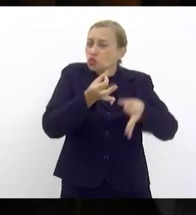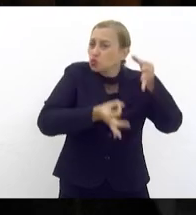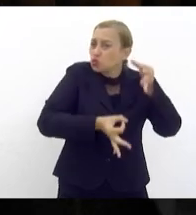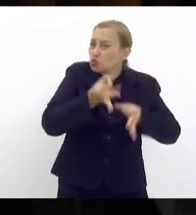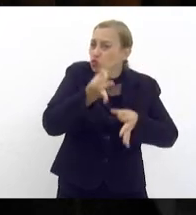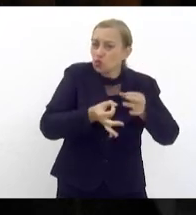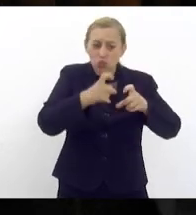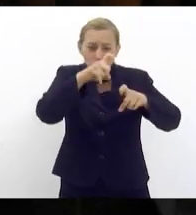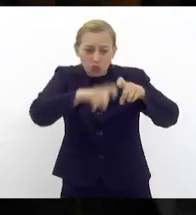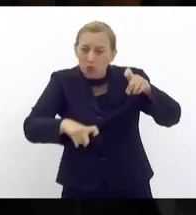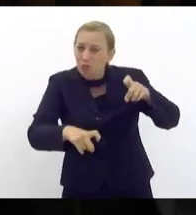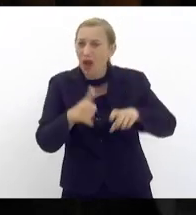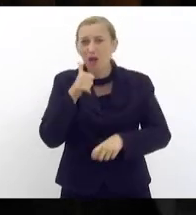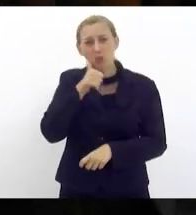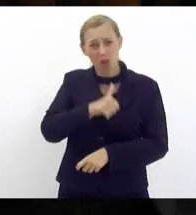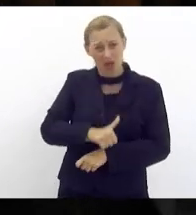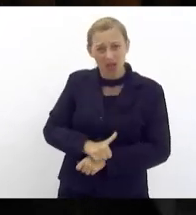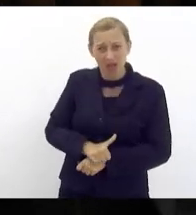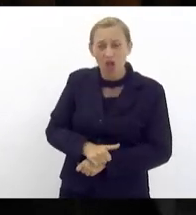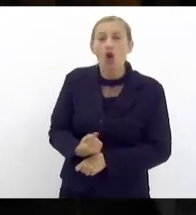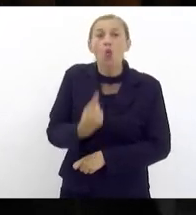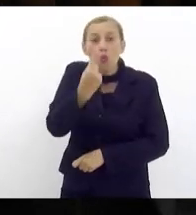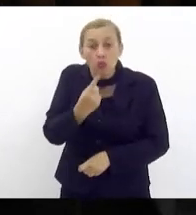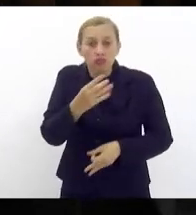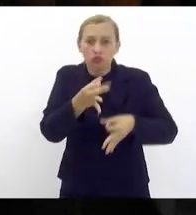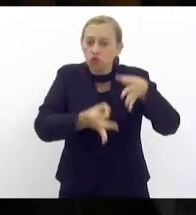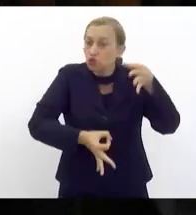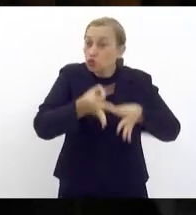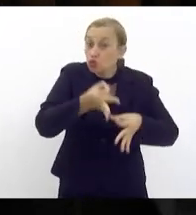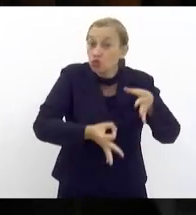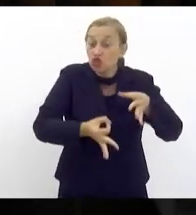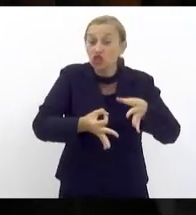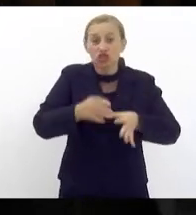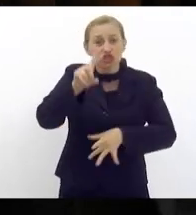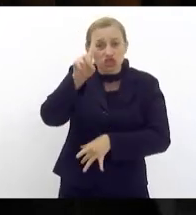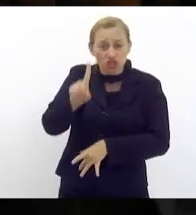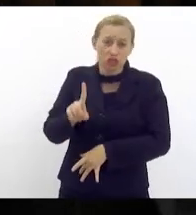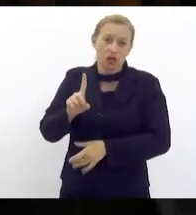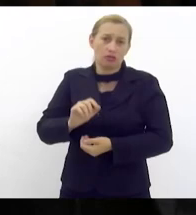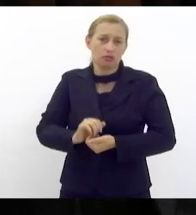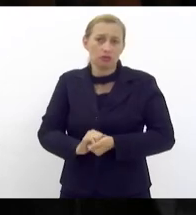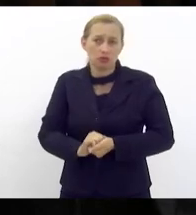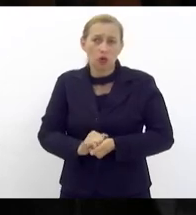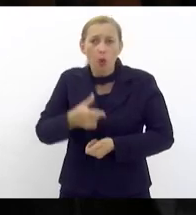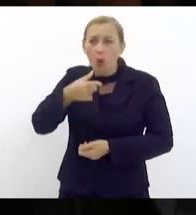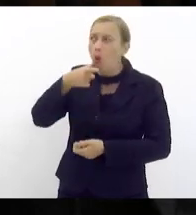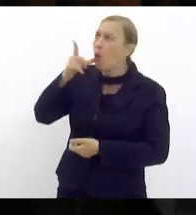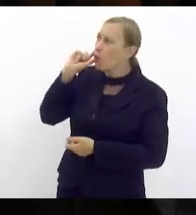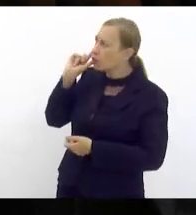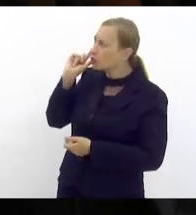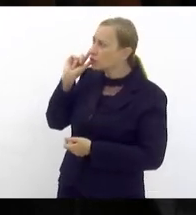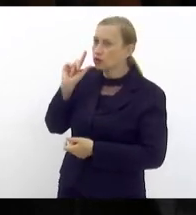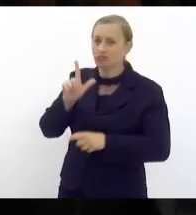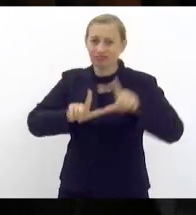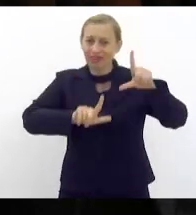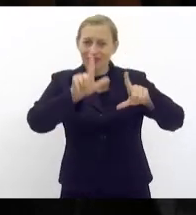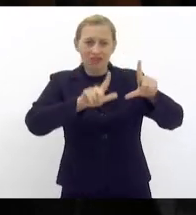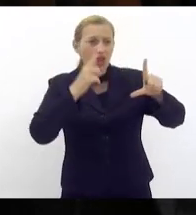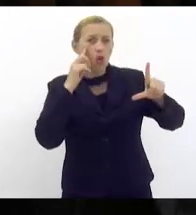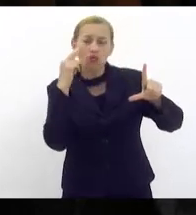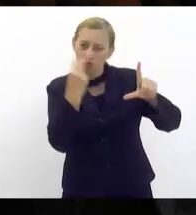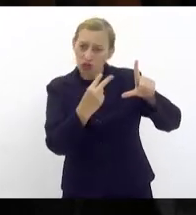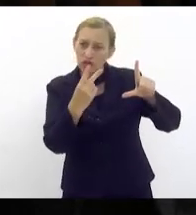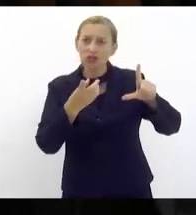estuprar a mulher um Juiz de Direito Ontem eu vi na TV Deputado